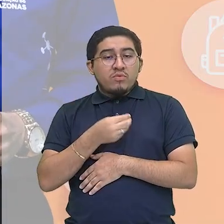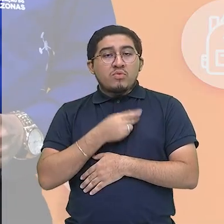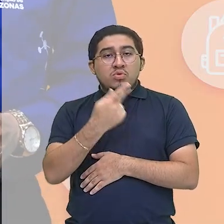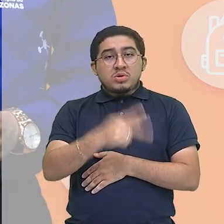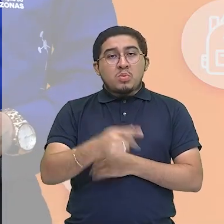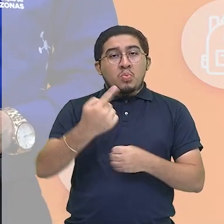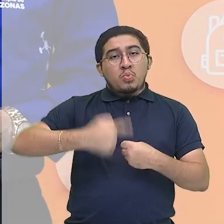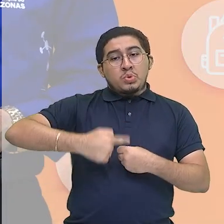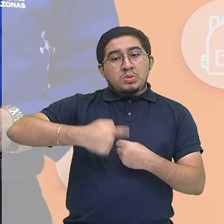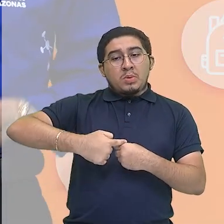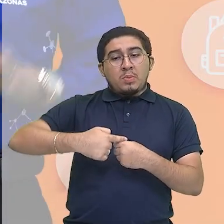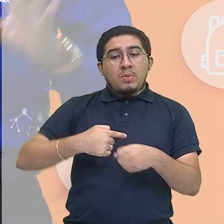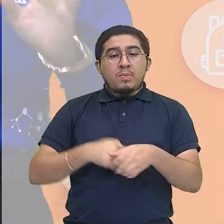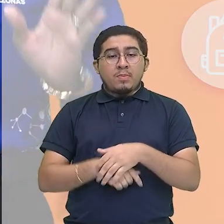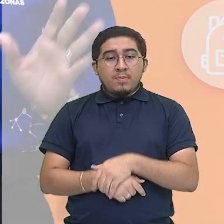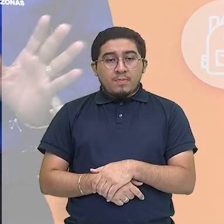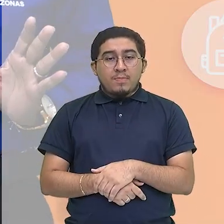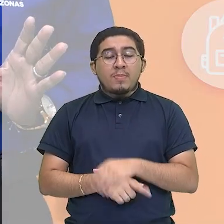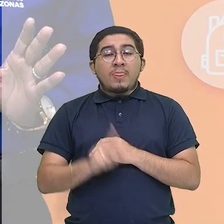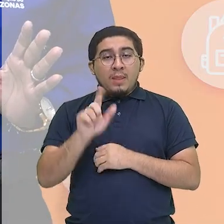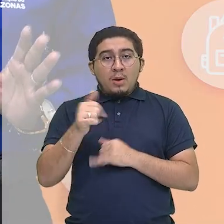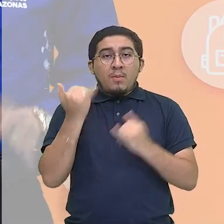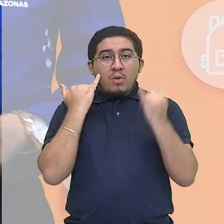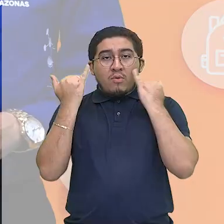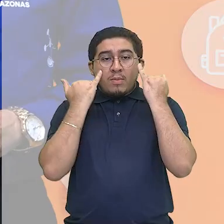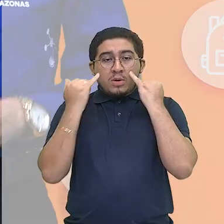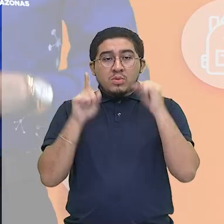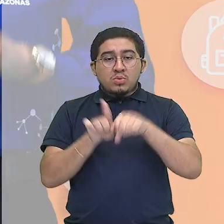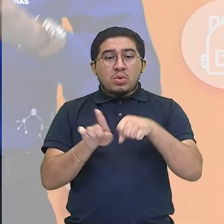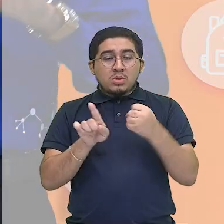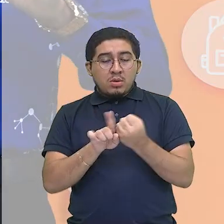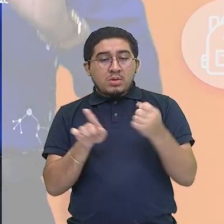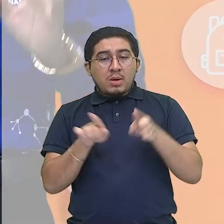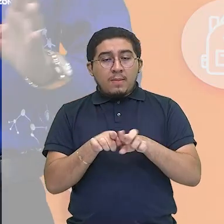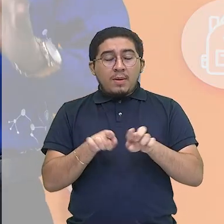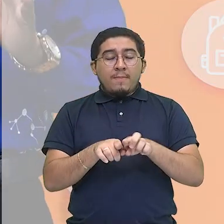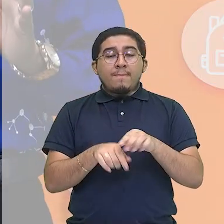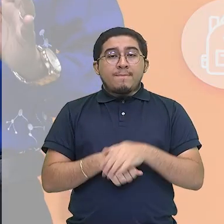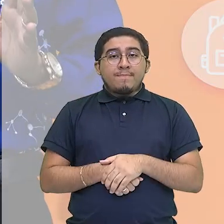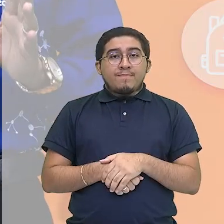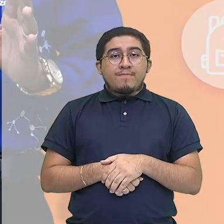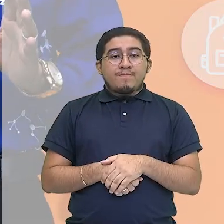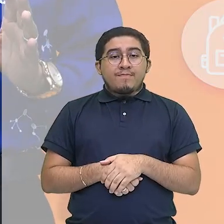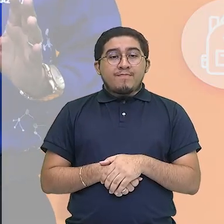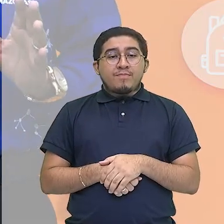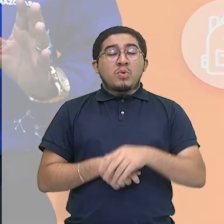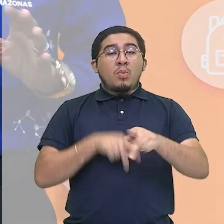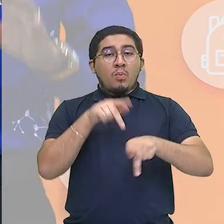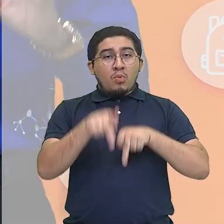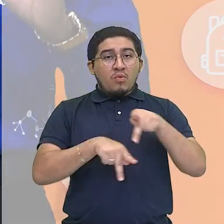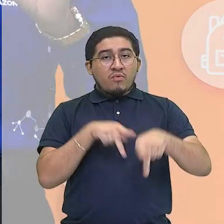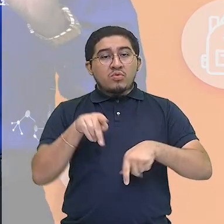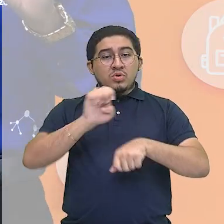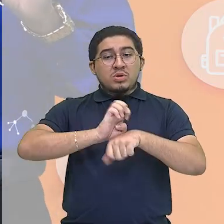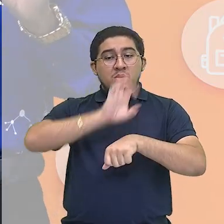seu município? É um dado social. A população do Amazonas